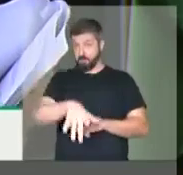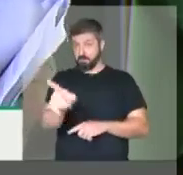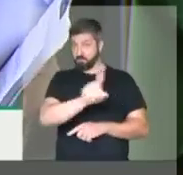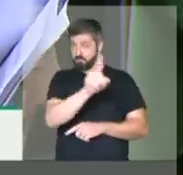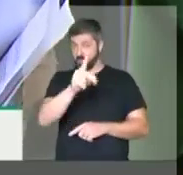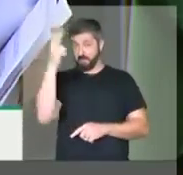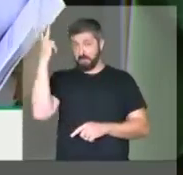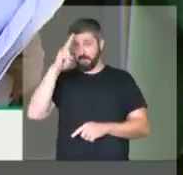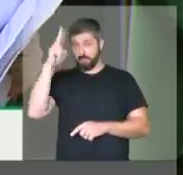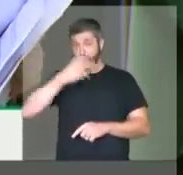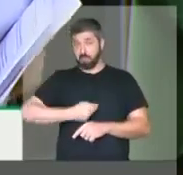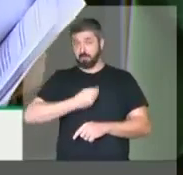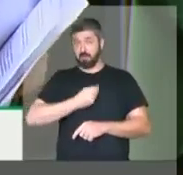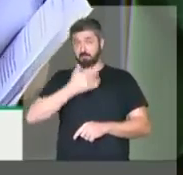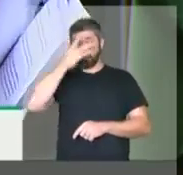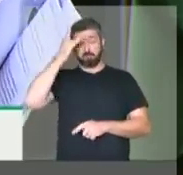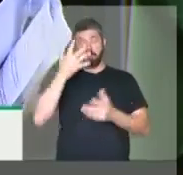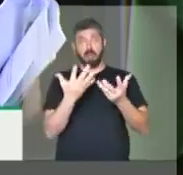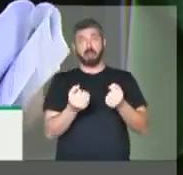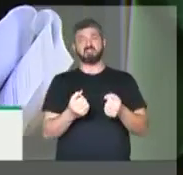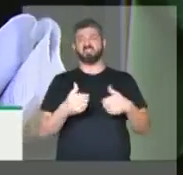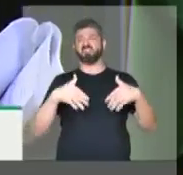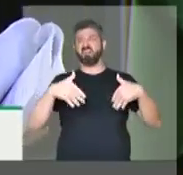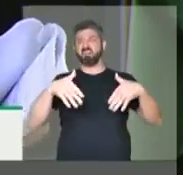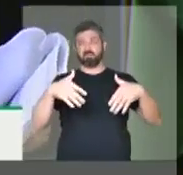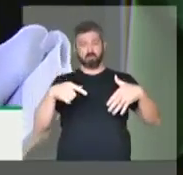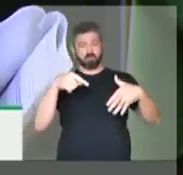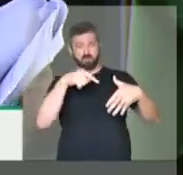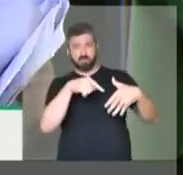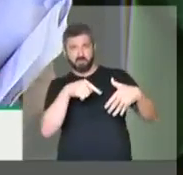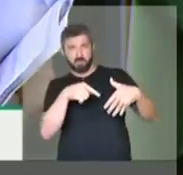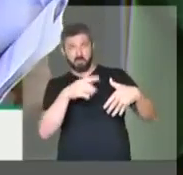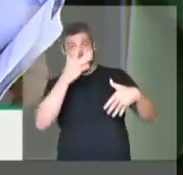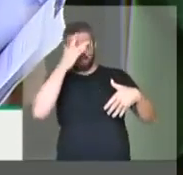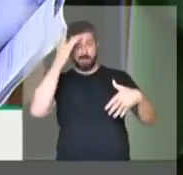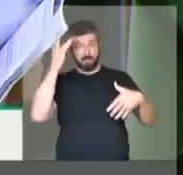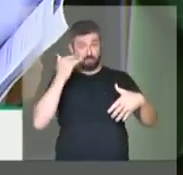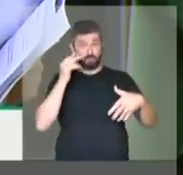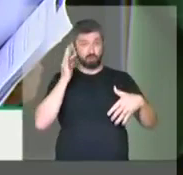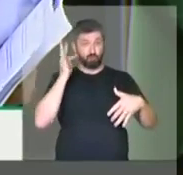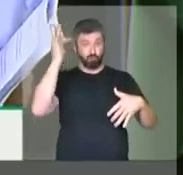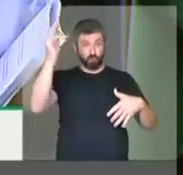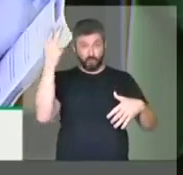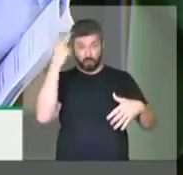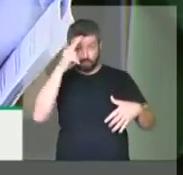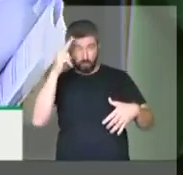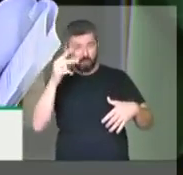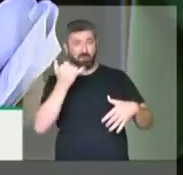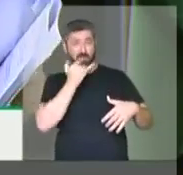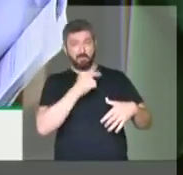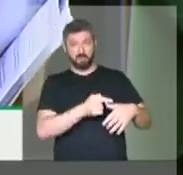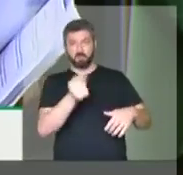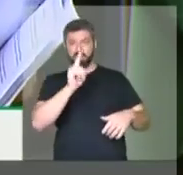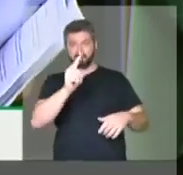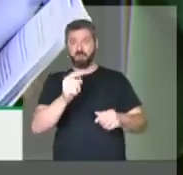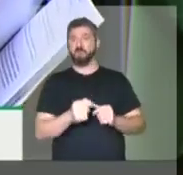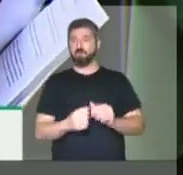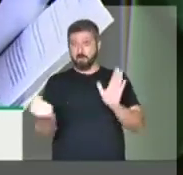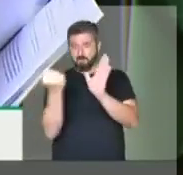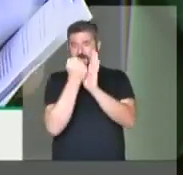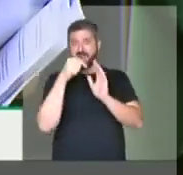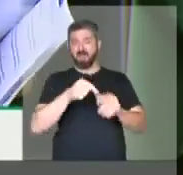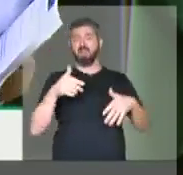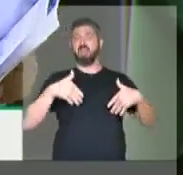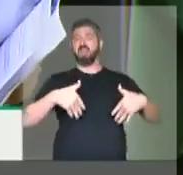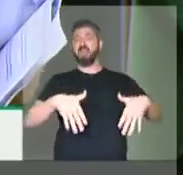barato a biografia dos complacentes. A história não os perdoará. De igual forma, a